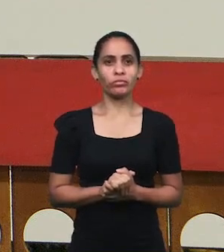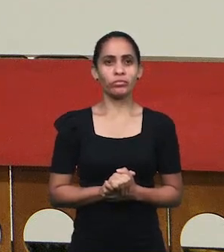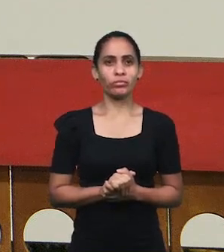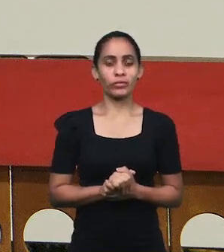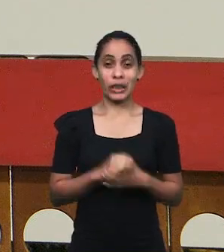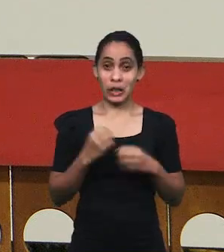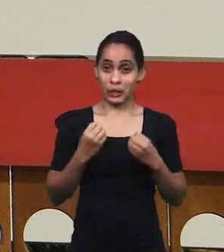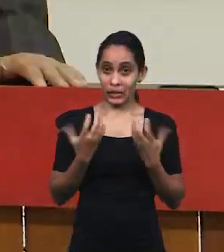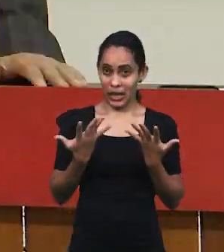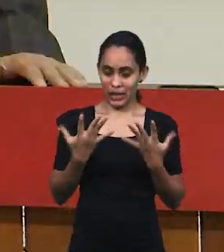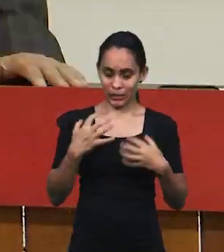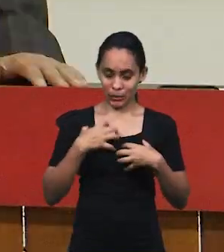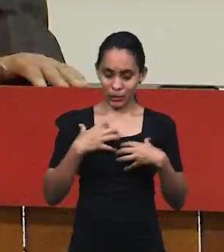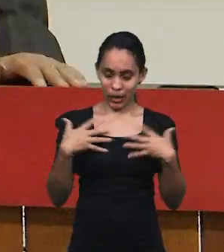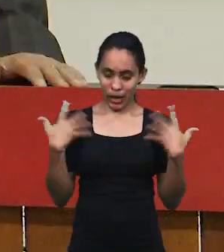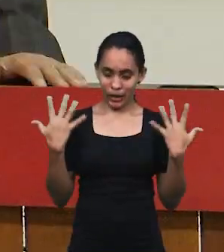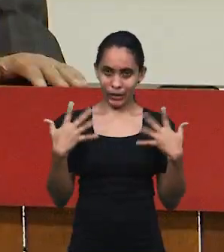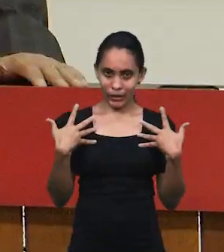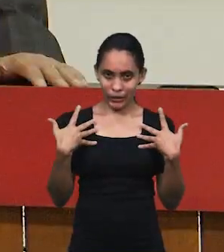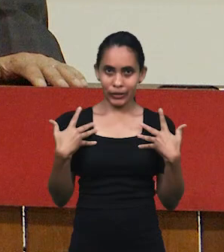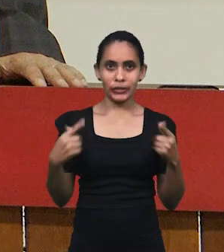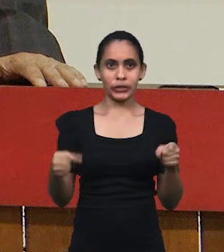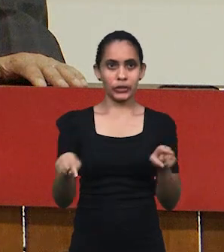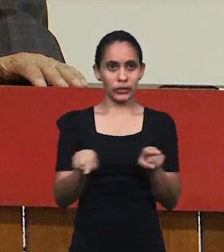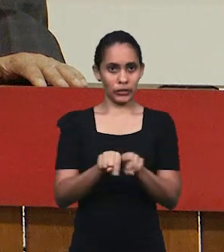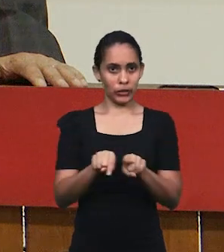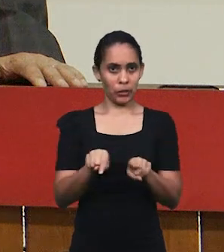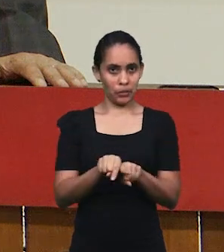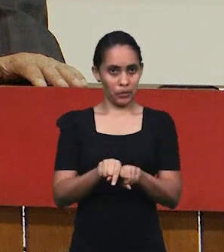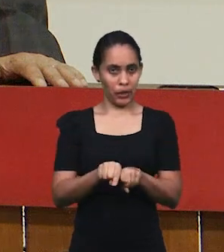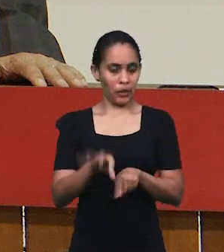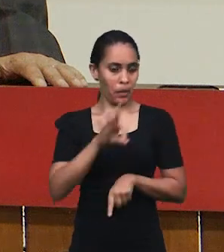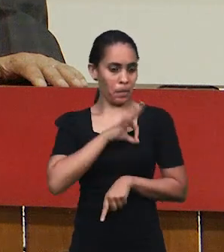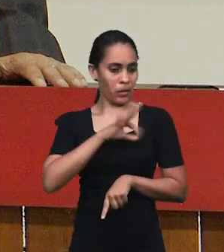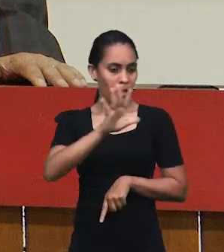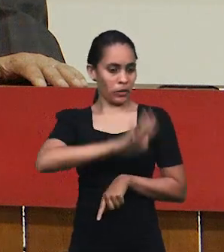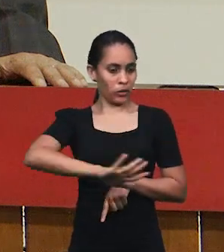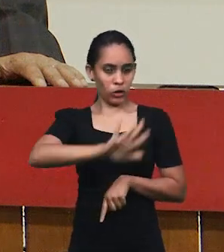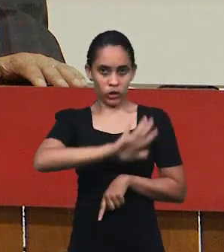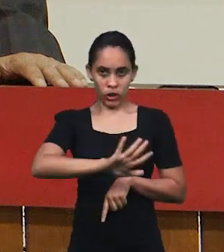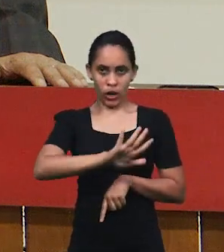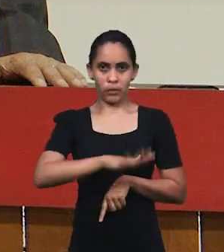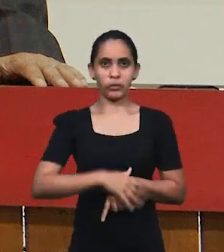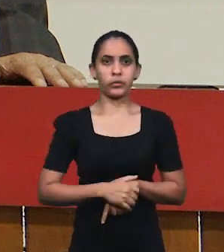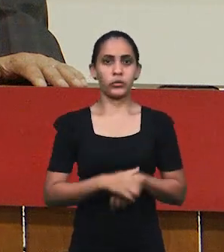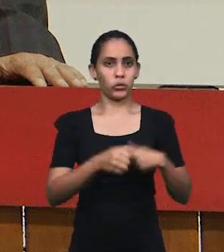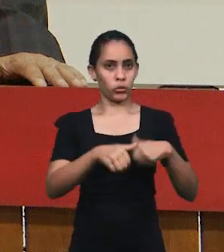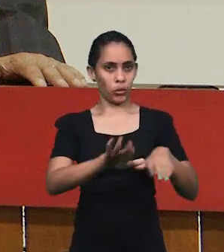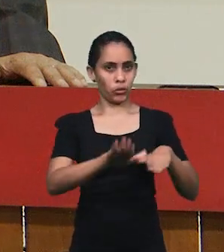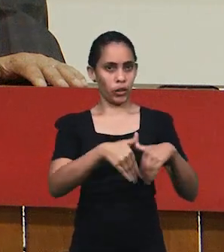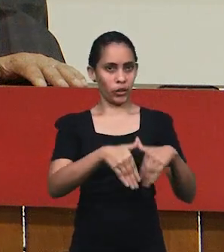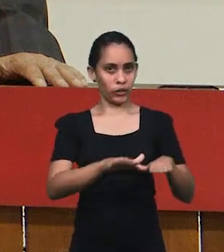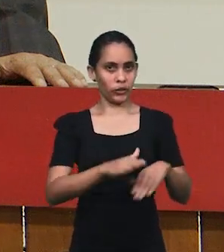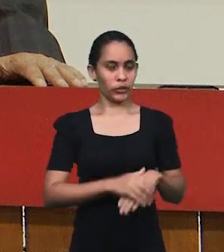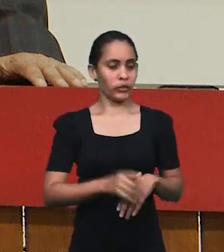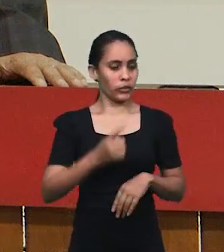nos abençoe. Expressar nossa alegria ao comandante-geral da polícia e aos